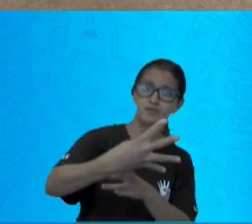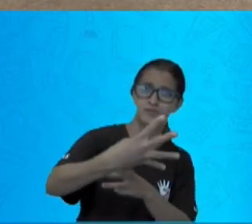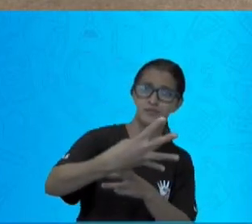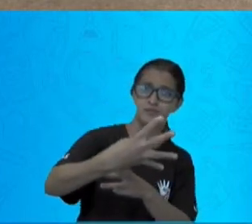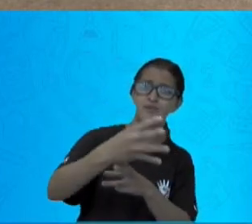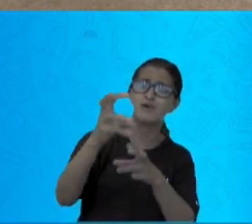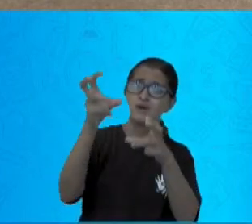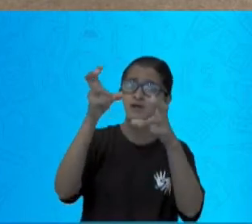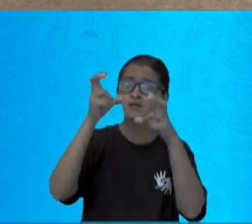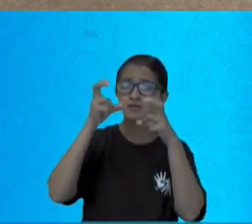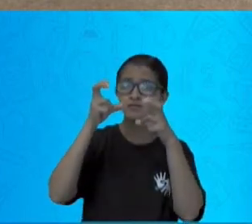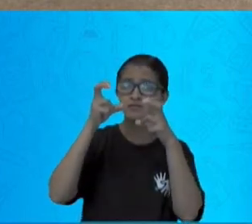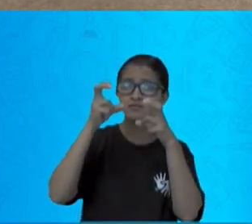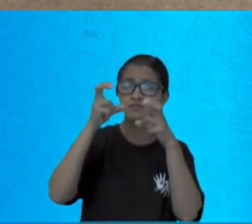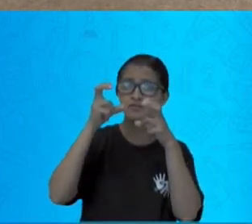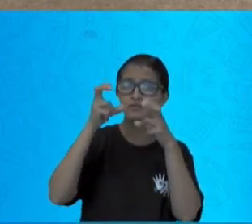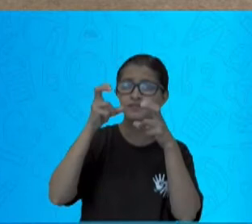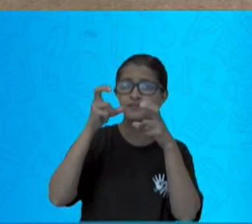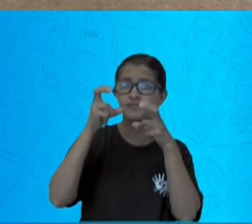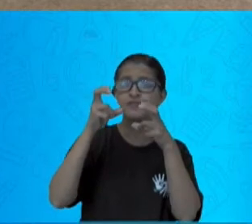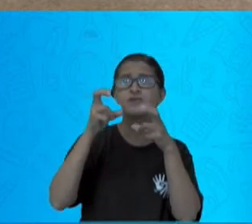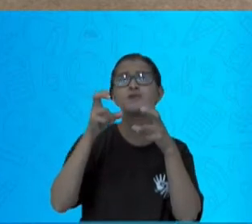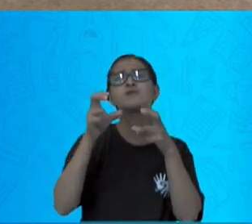Observa que eu tenho aqui